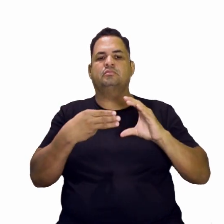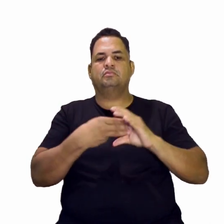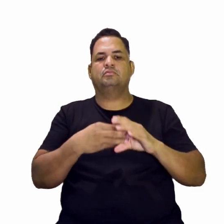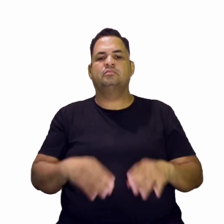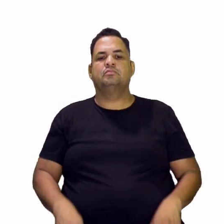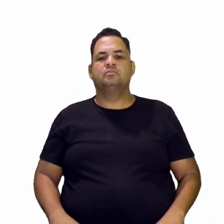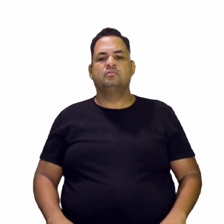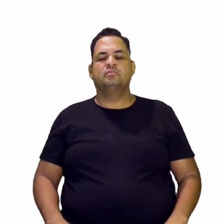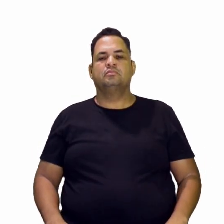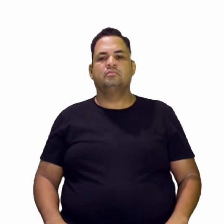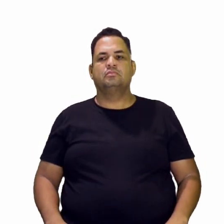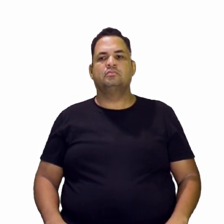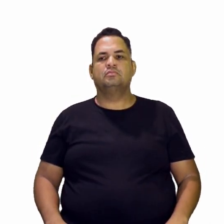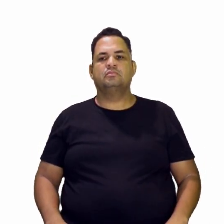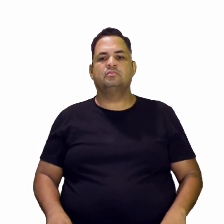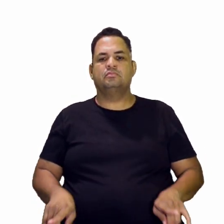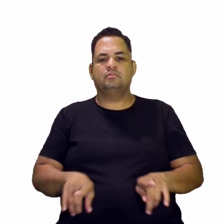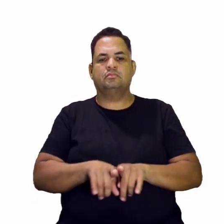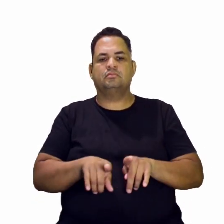eles são